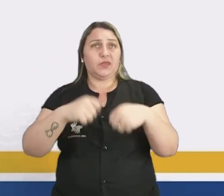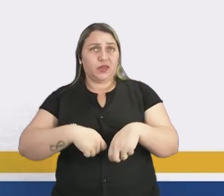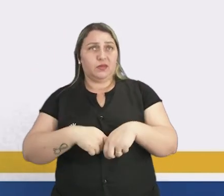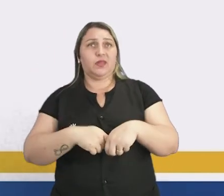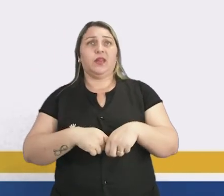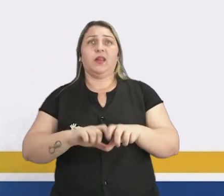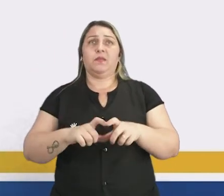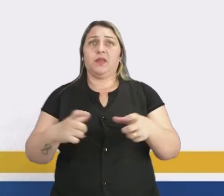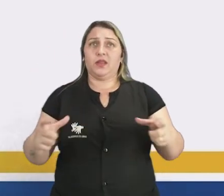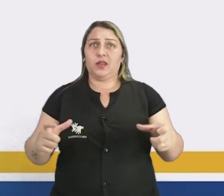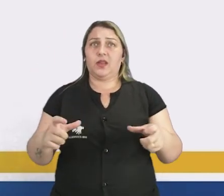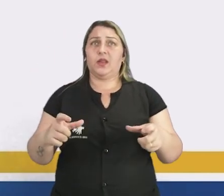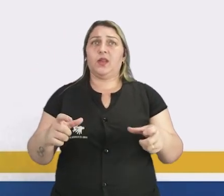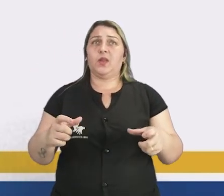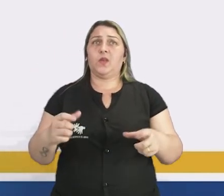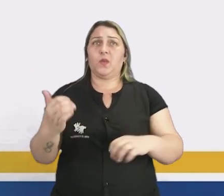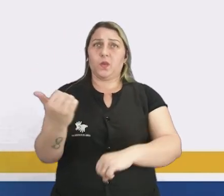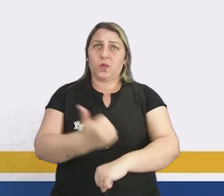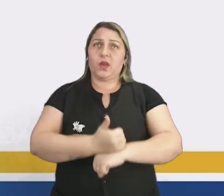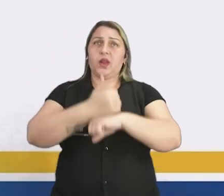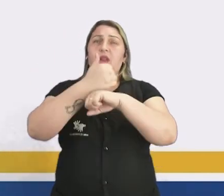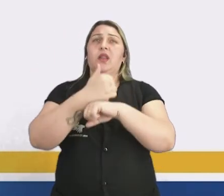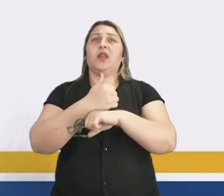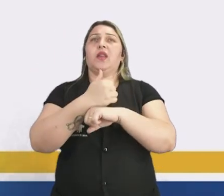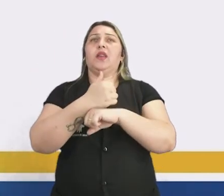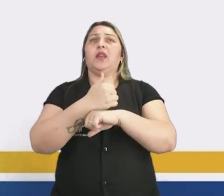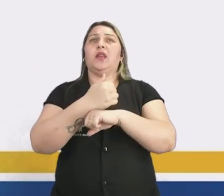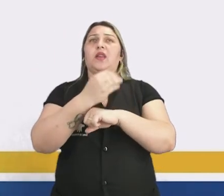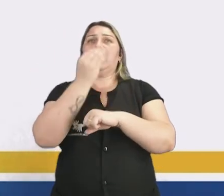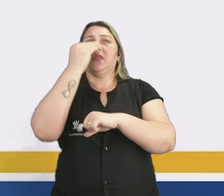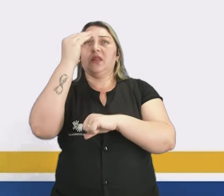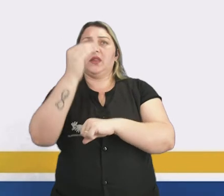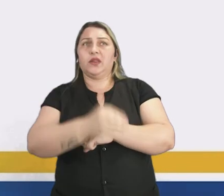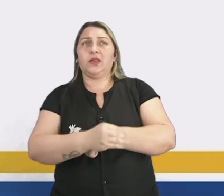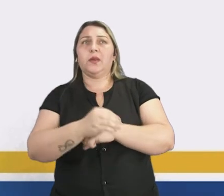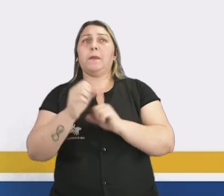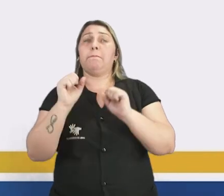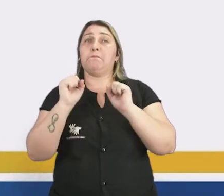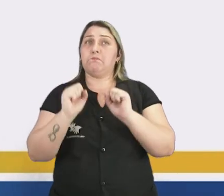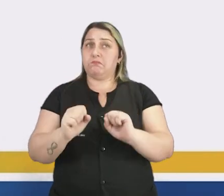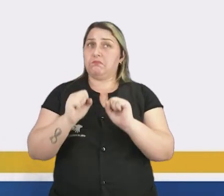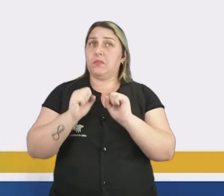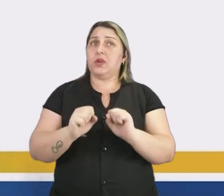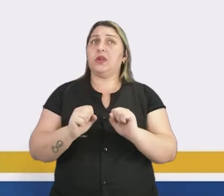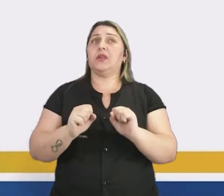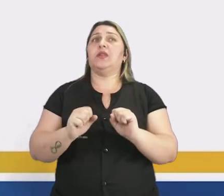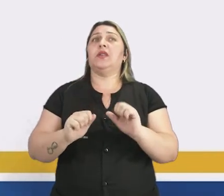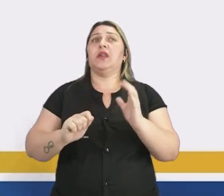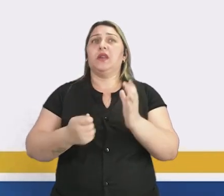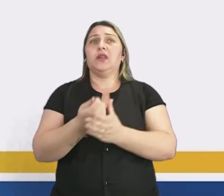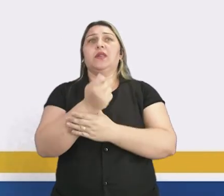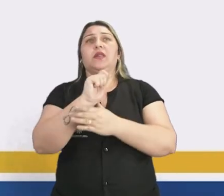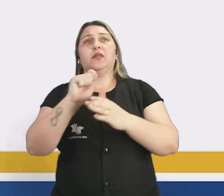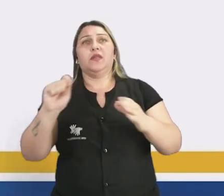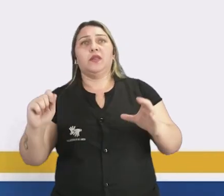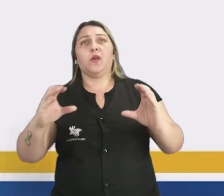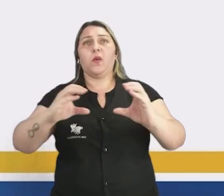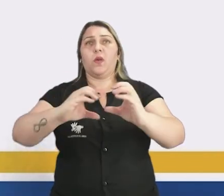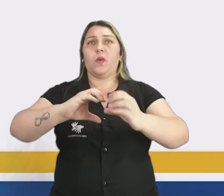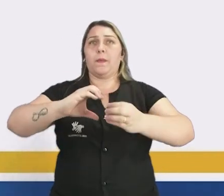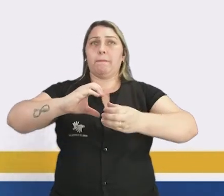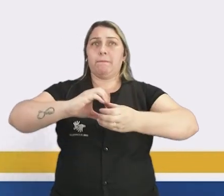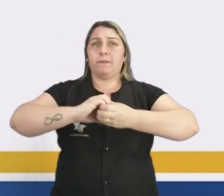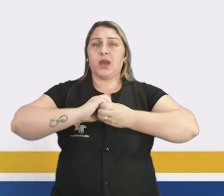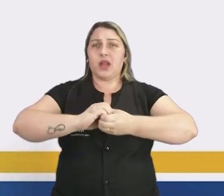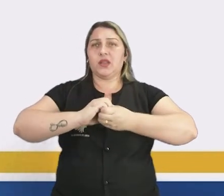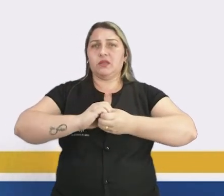Possibilita a implicação de qualidade de rejeitos, que podem ser destinados a associações e